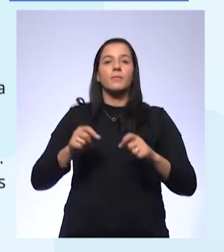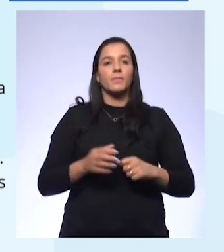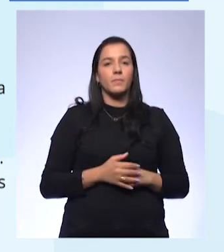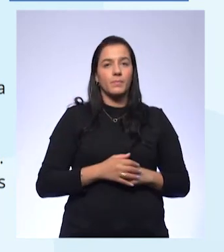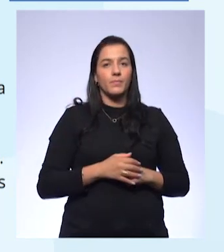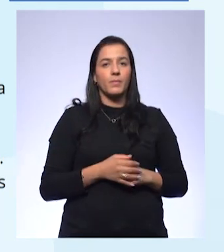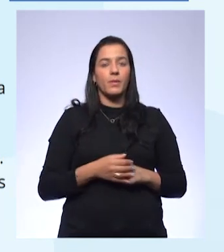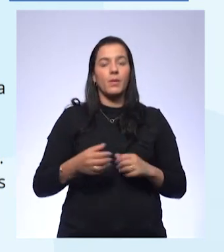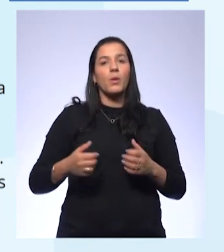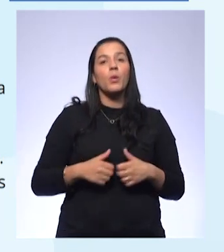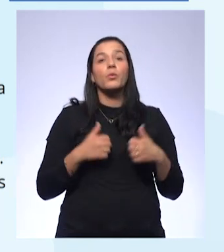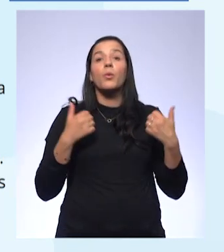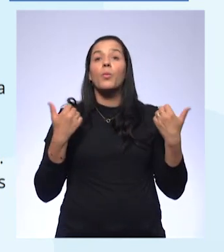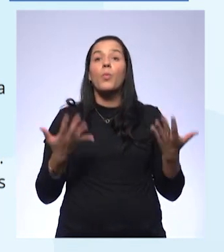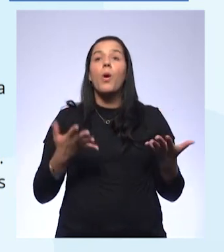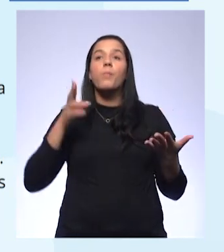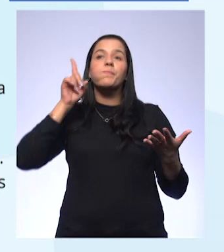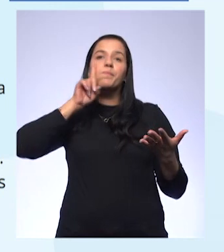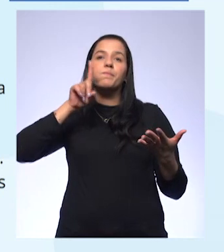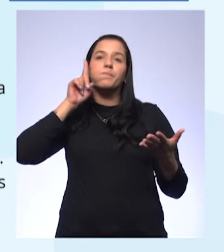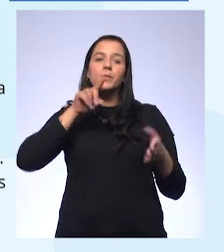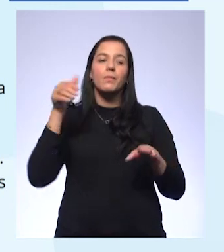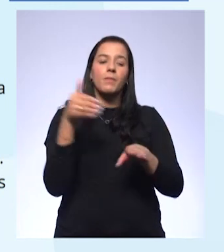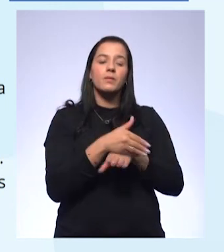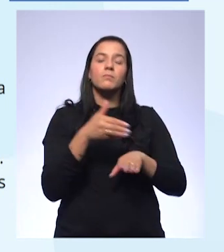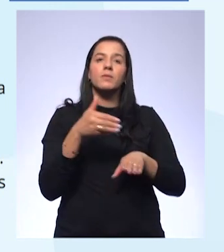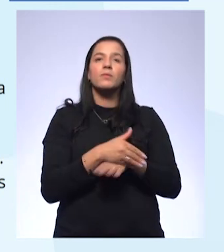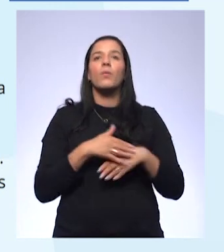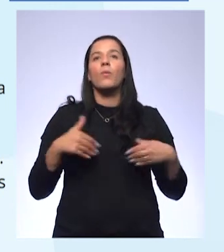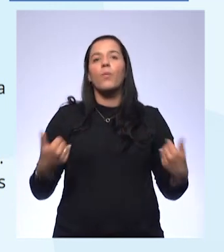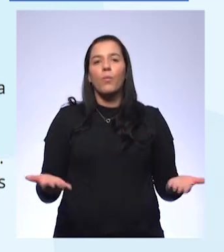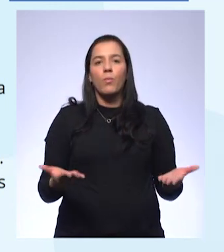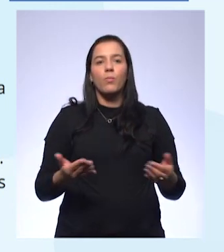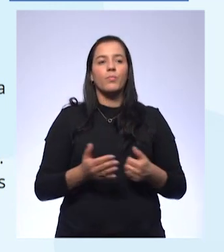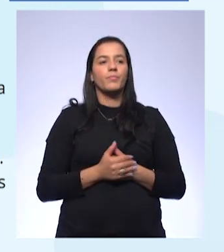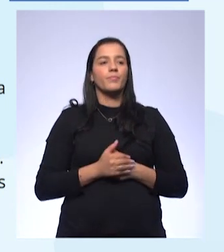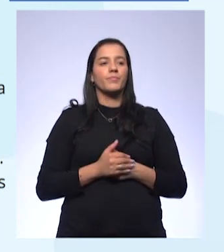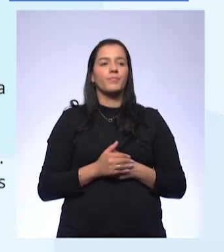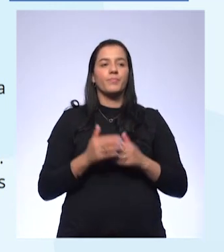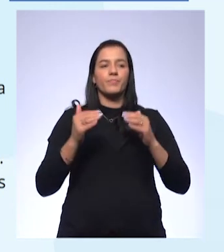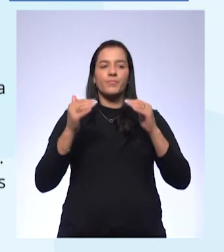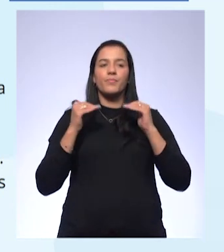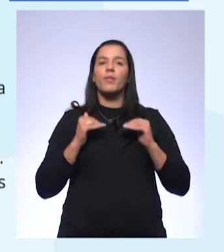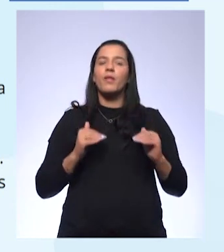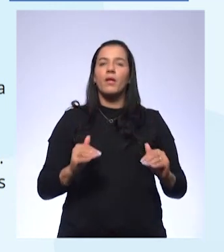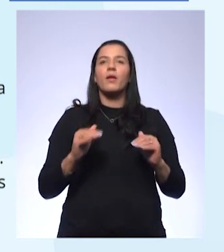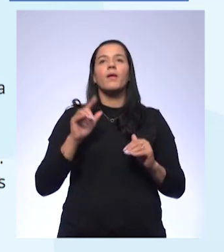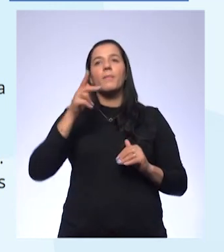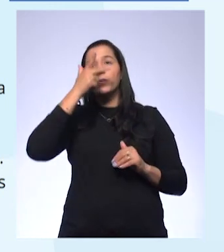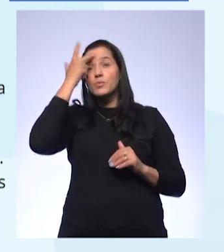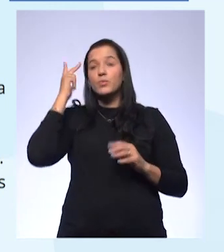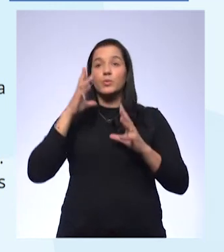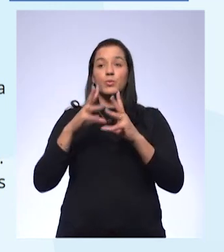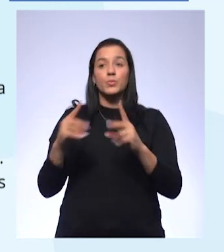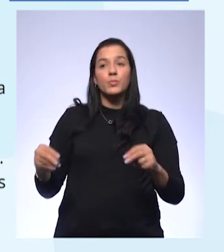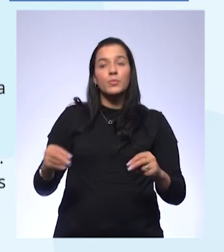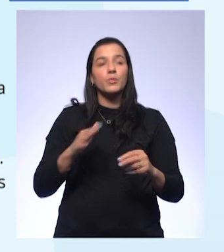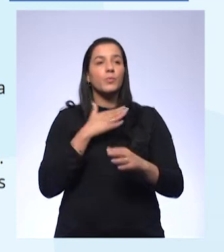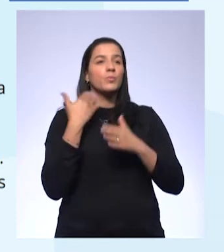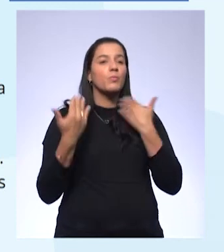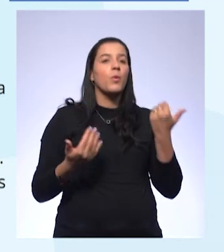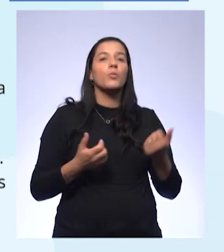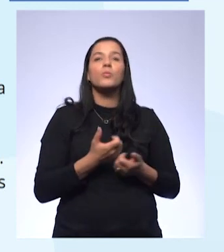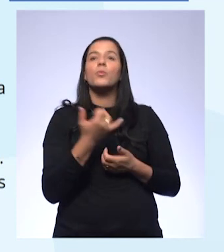a participação dos Estados Unidos nesse momento? Questão dos mortos e desaparecidos, né? O